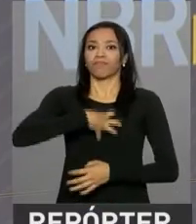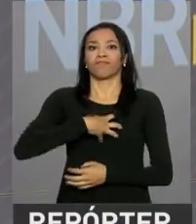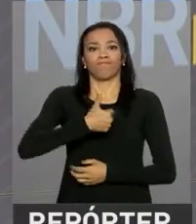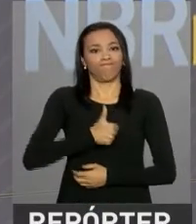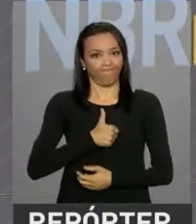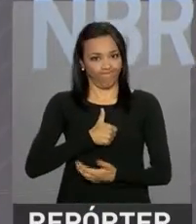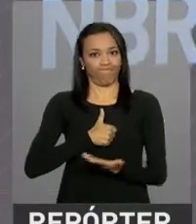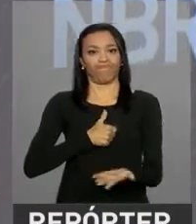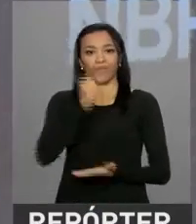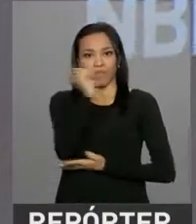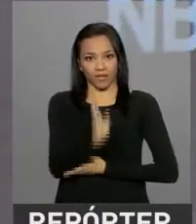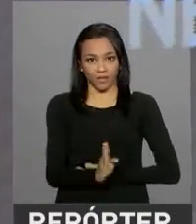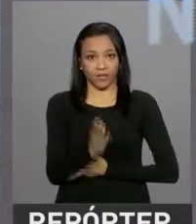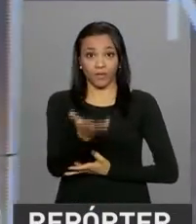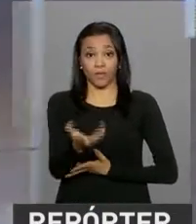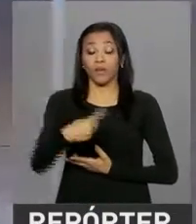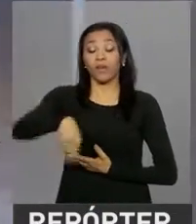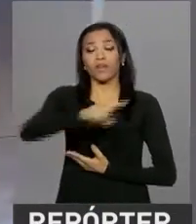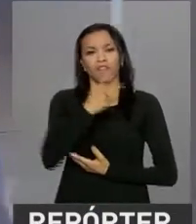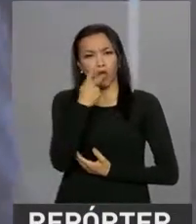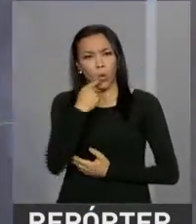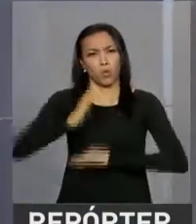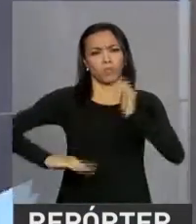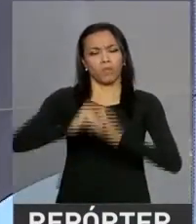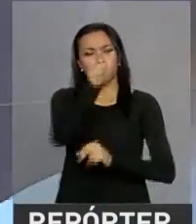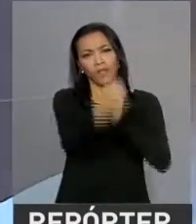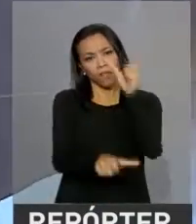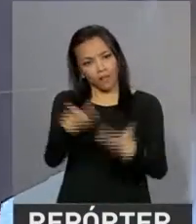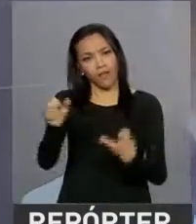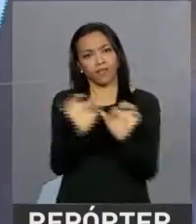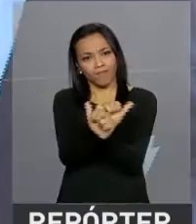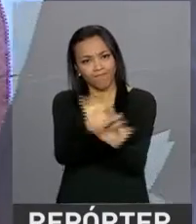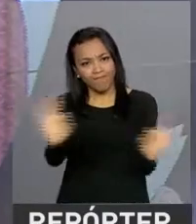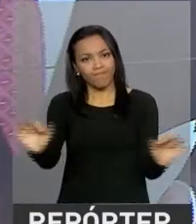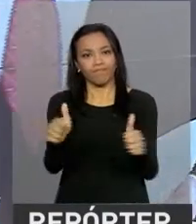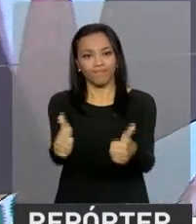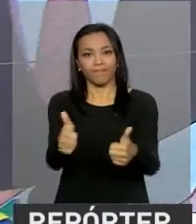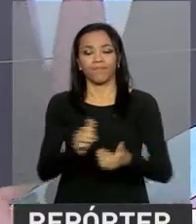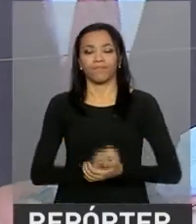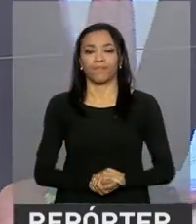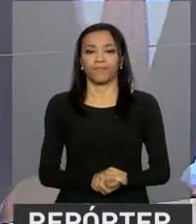destacou o desempenho dos nossos atletas ea organização do evento